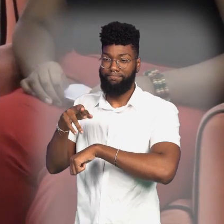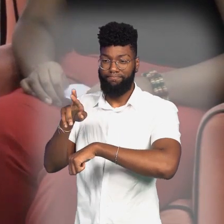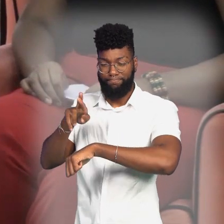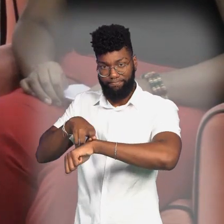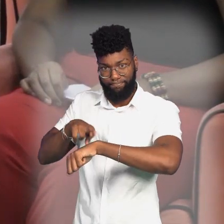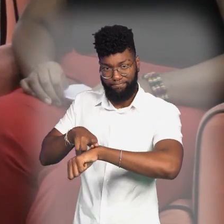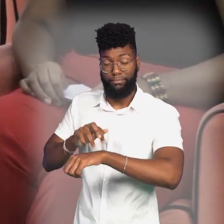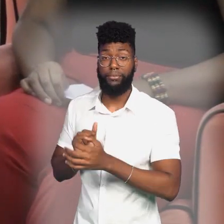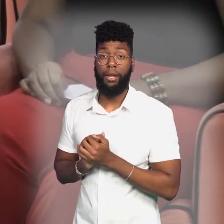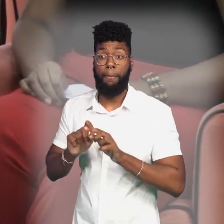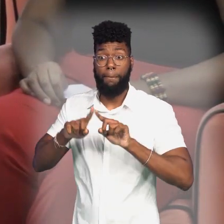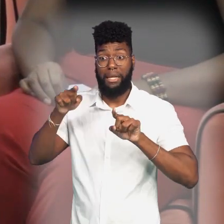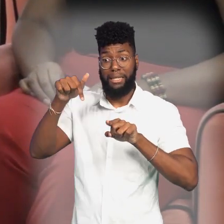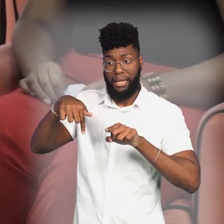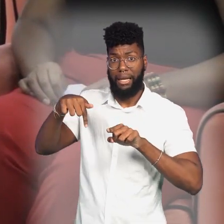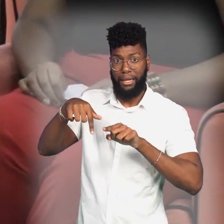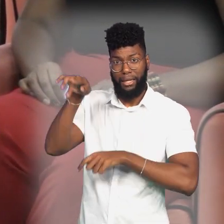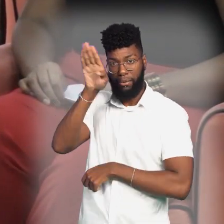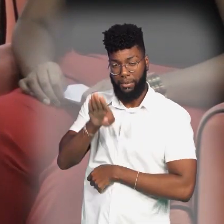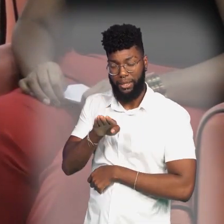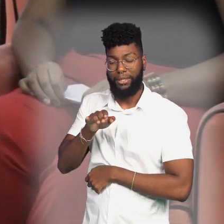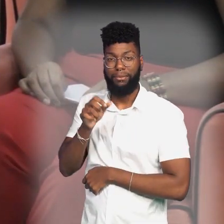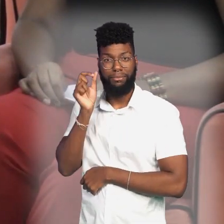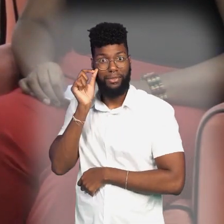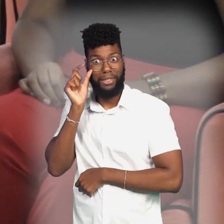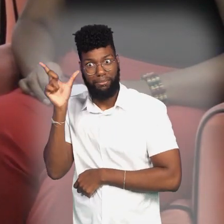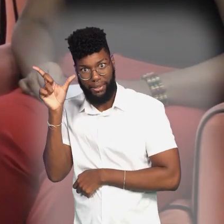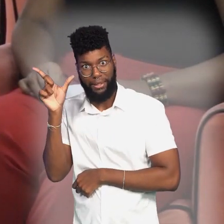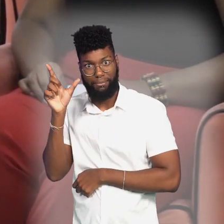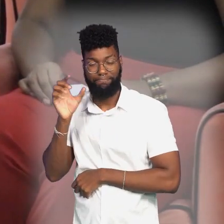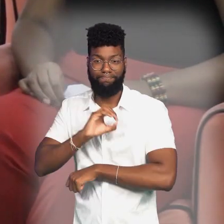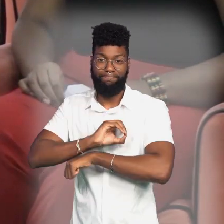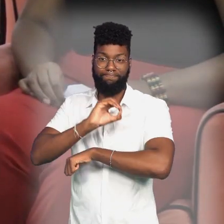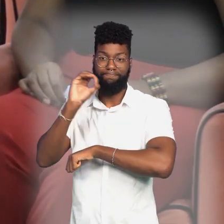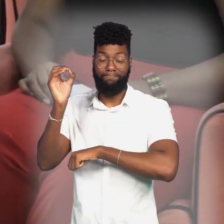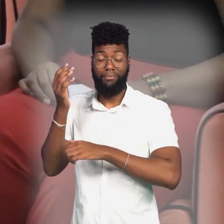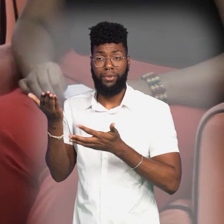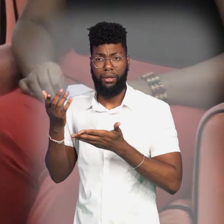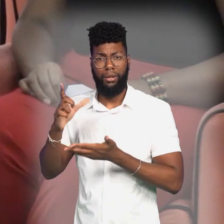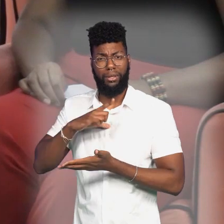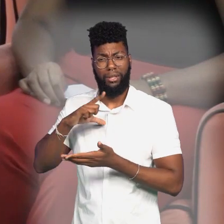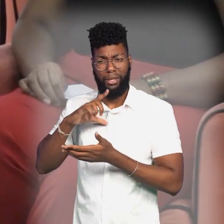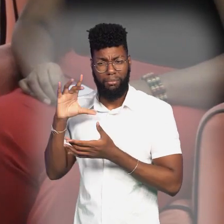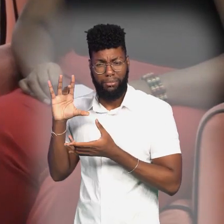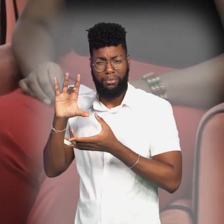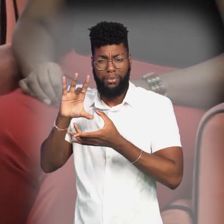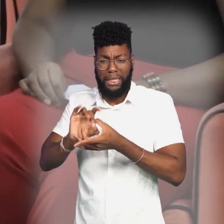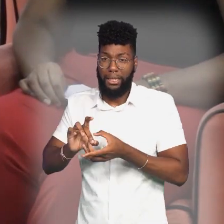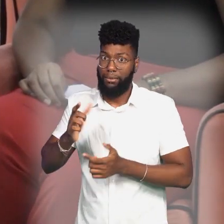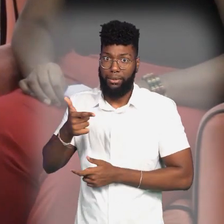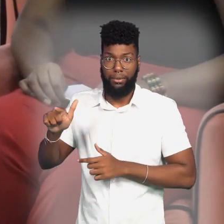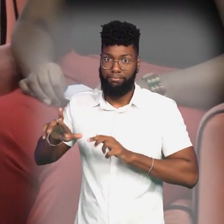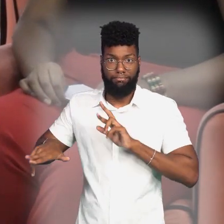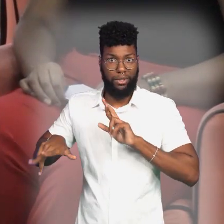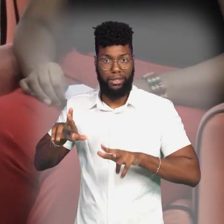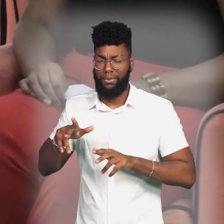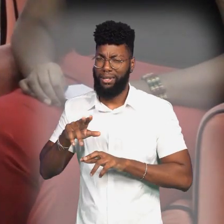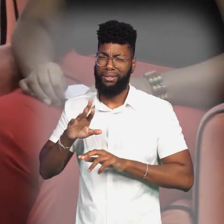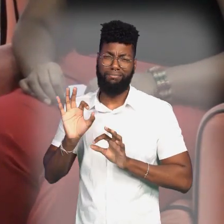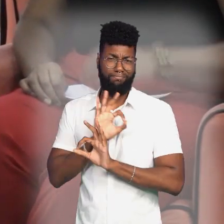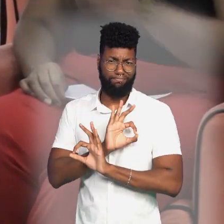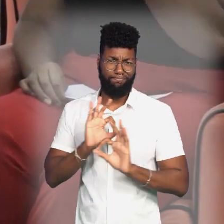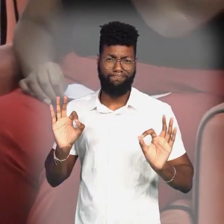aqui já era de manhã cedo, falando com ele. Então a gente tem essa ligação, não tem uma diferença.